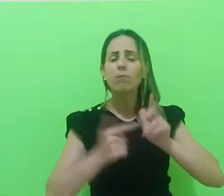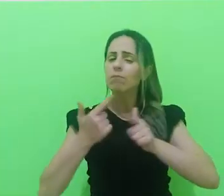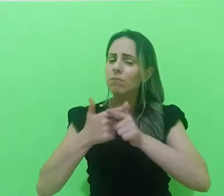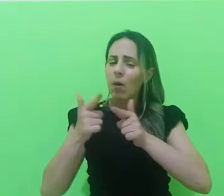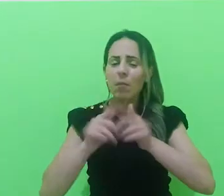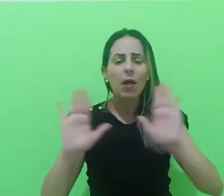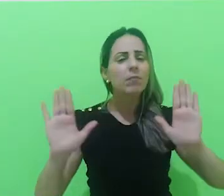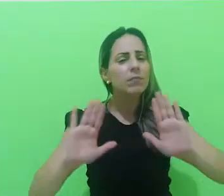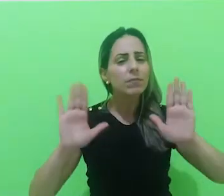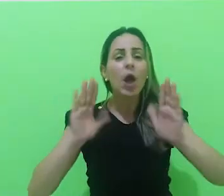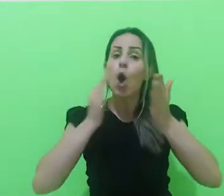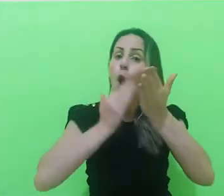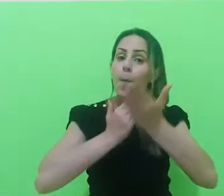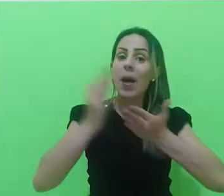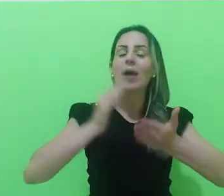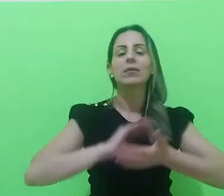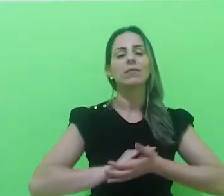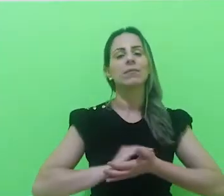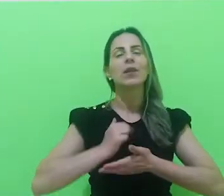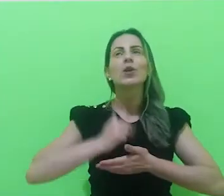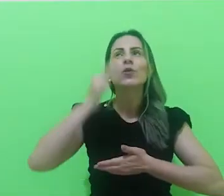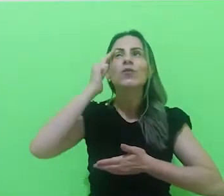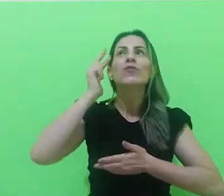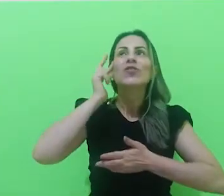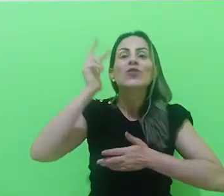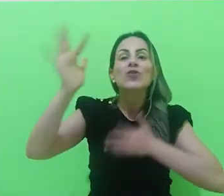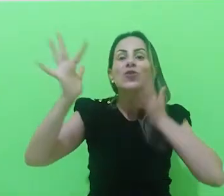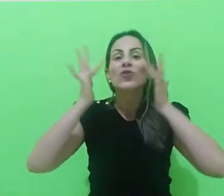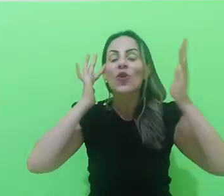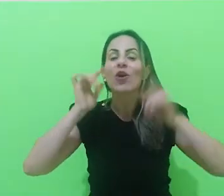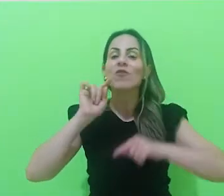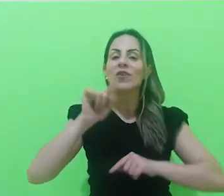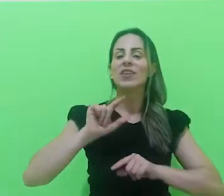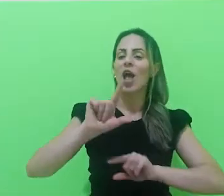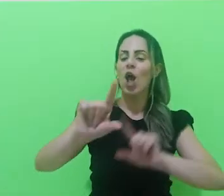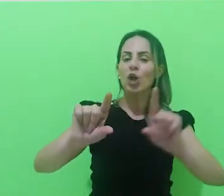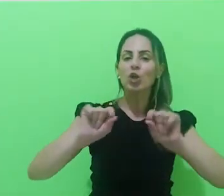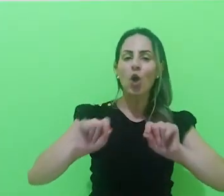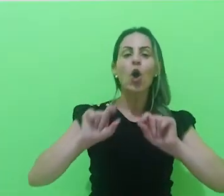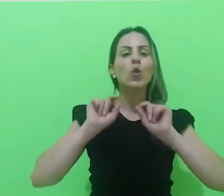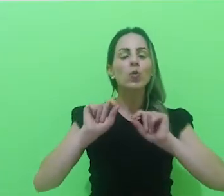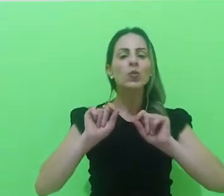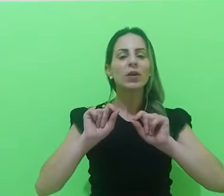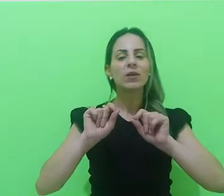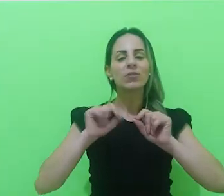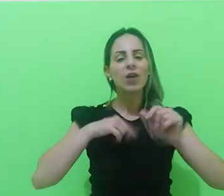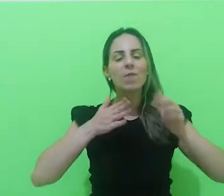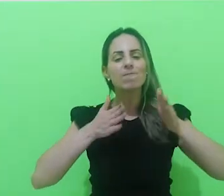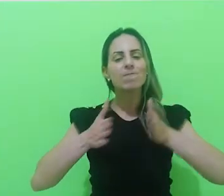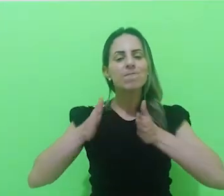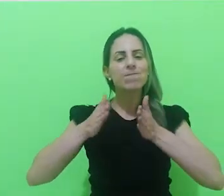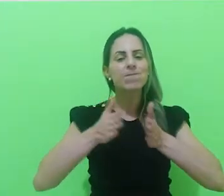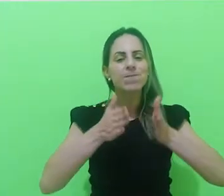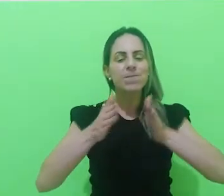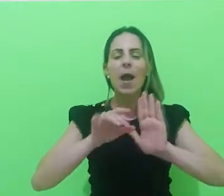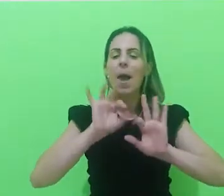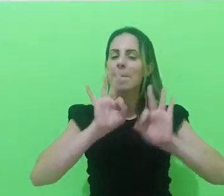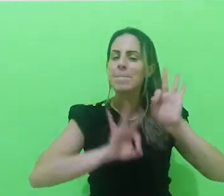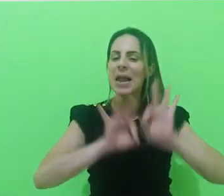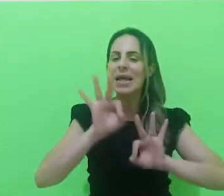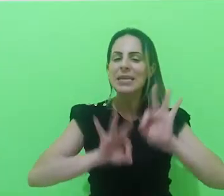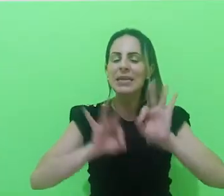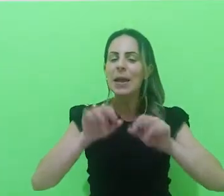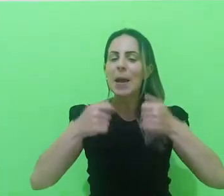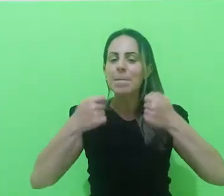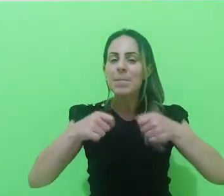problema. Comece, sonhe, porque quando você decide, aquilo dali já vai se tornando um planejamento, vai só